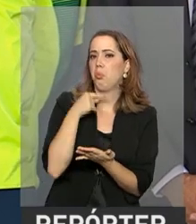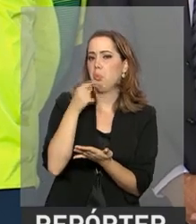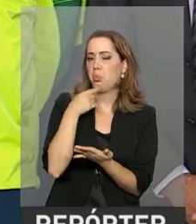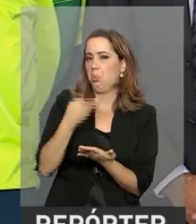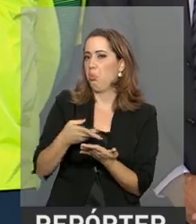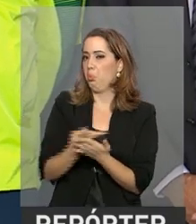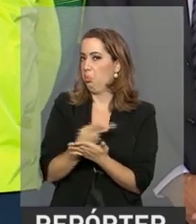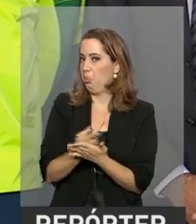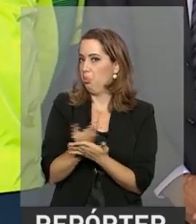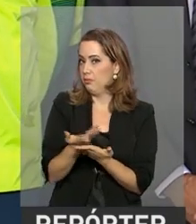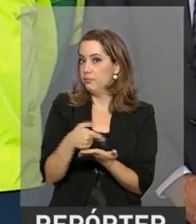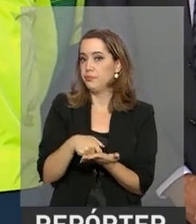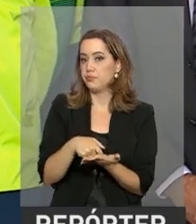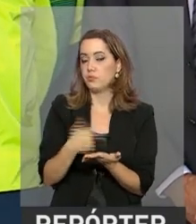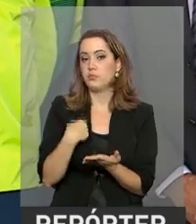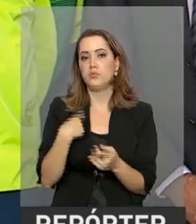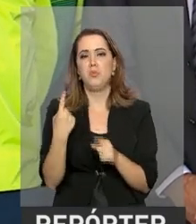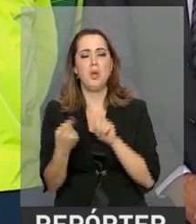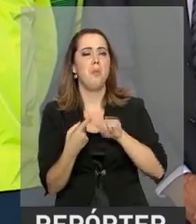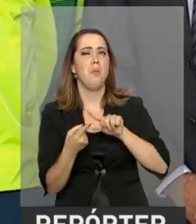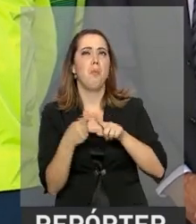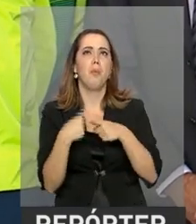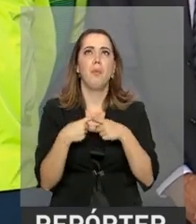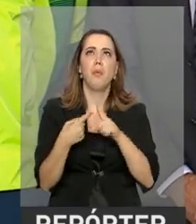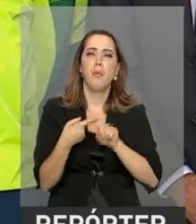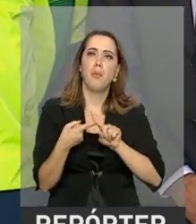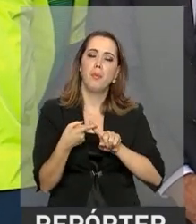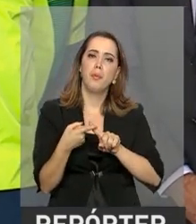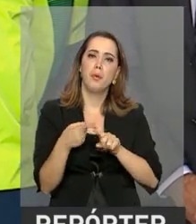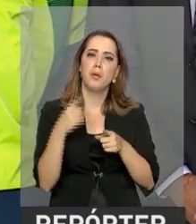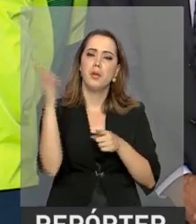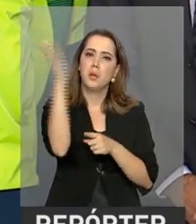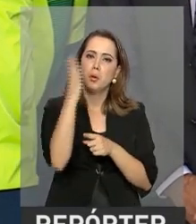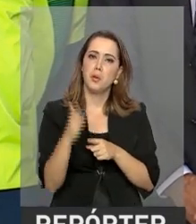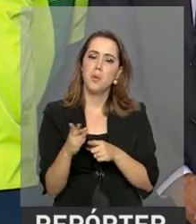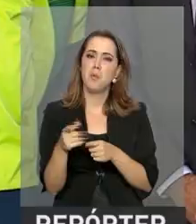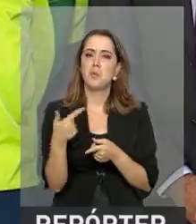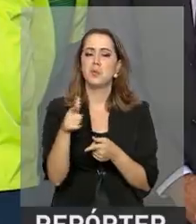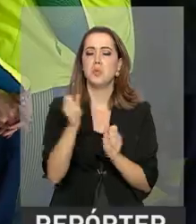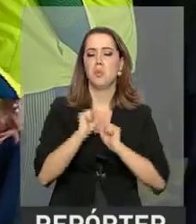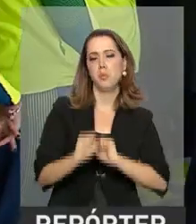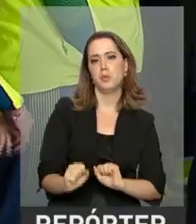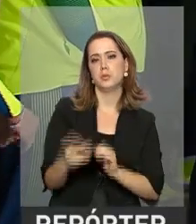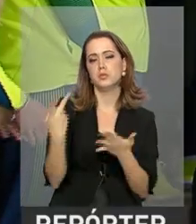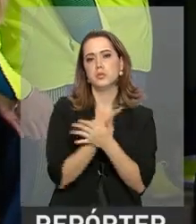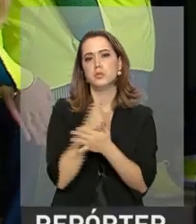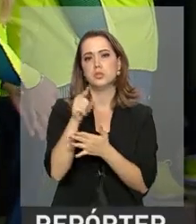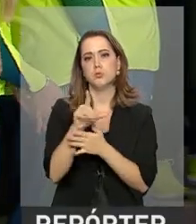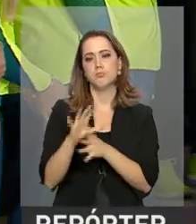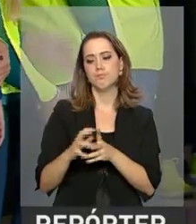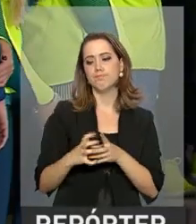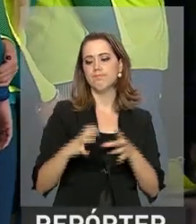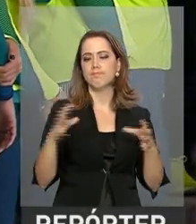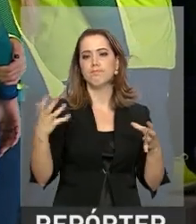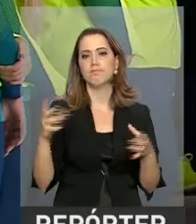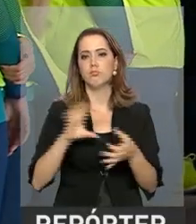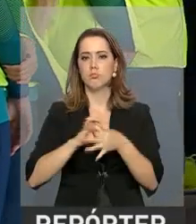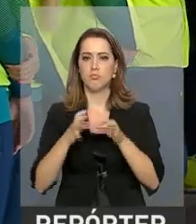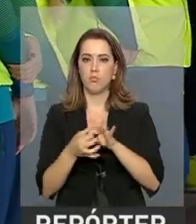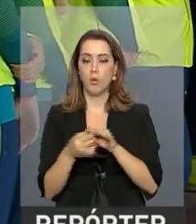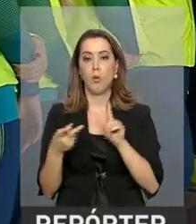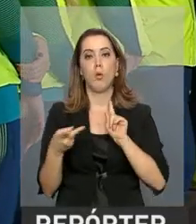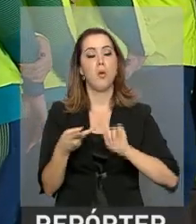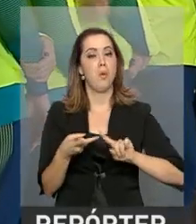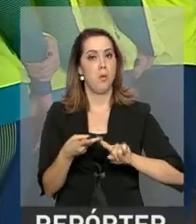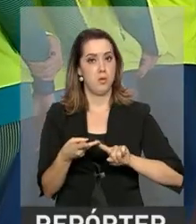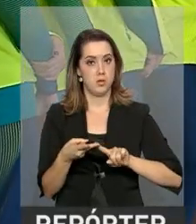certo. Primeiro, não vai dar certo, porque o Brasil não tem condições de realizar com grandeza os Jogos Olímpicos. Segundo, não vai dar